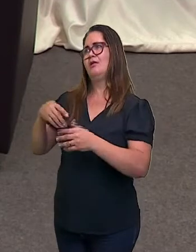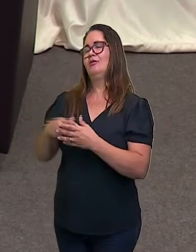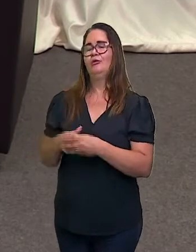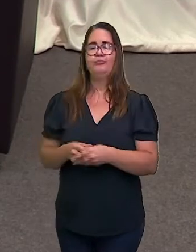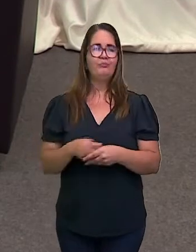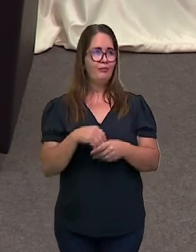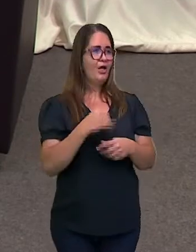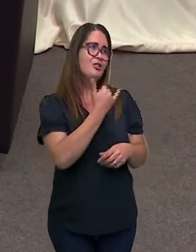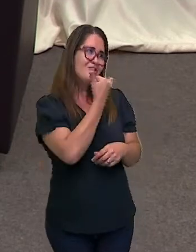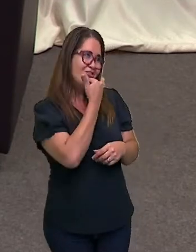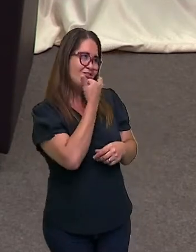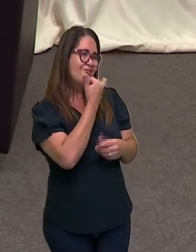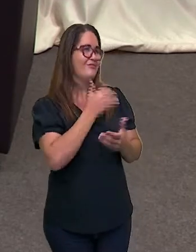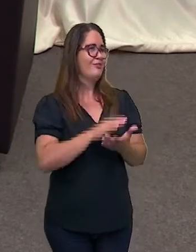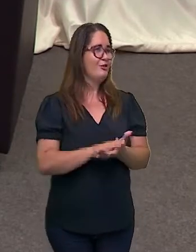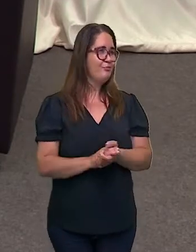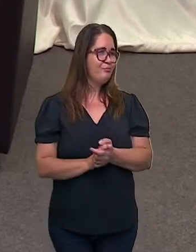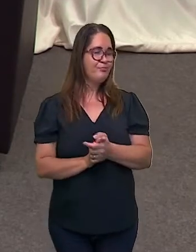Desculpa.